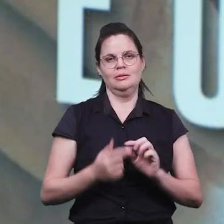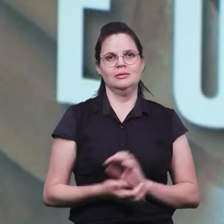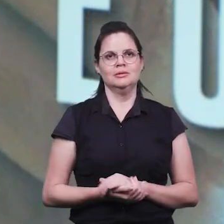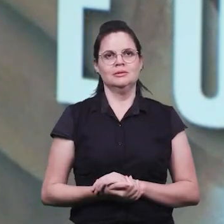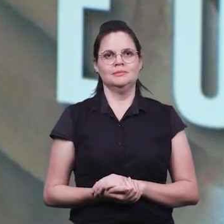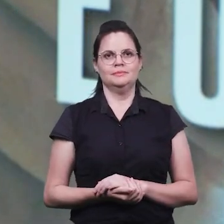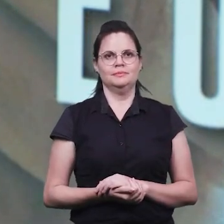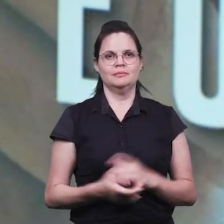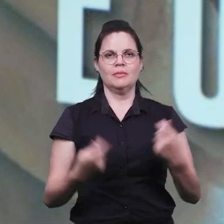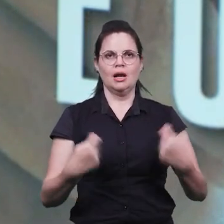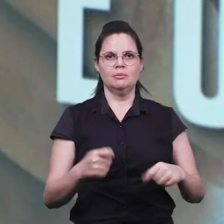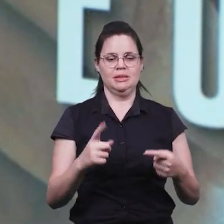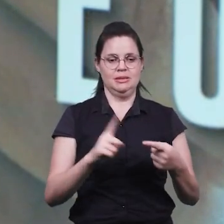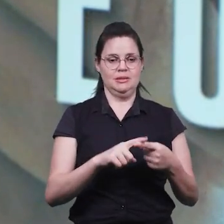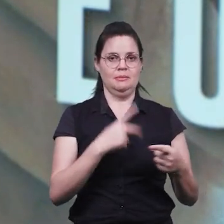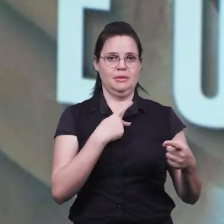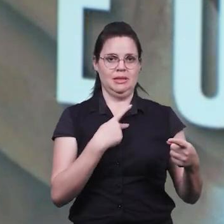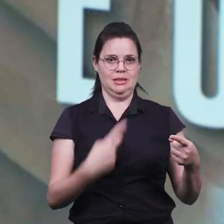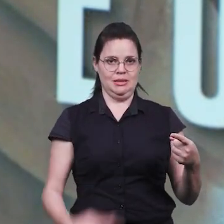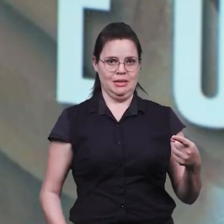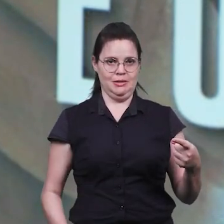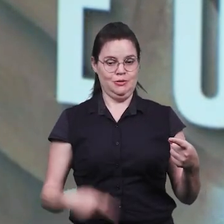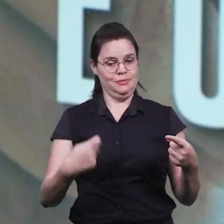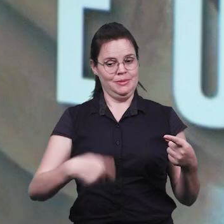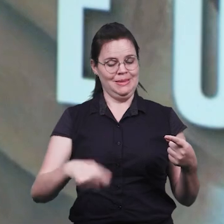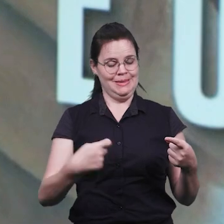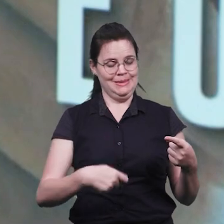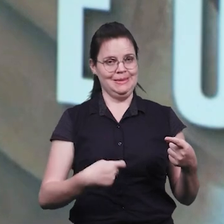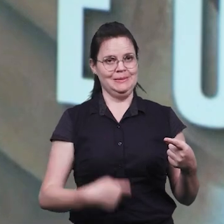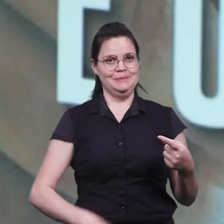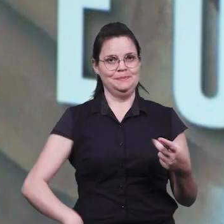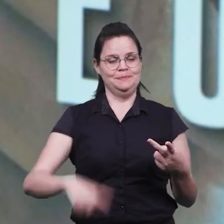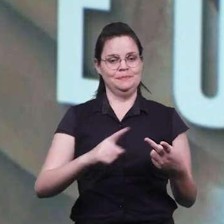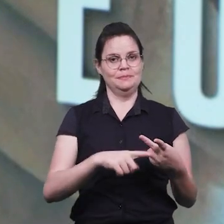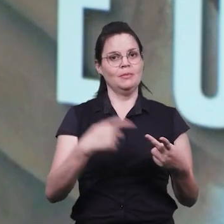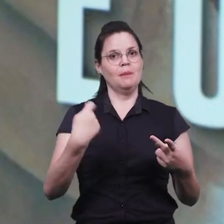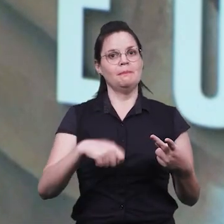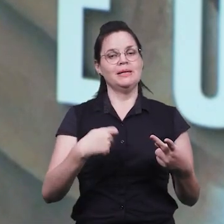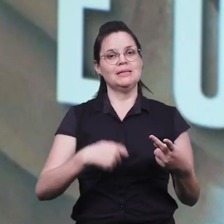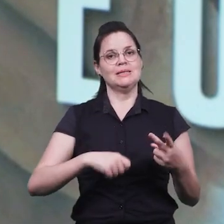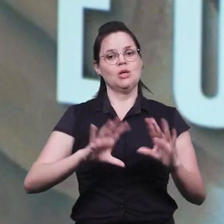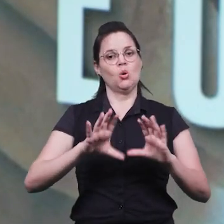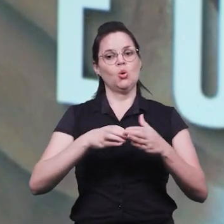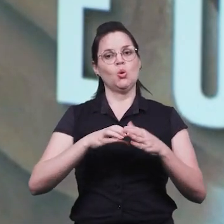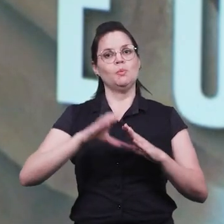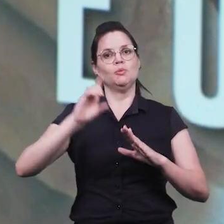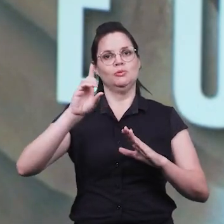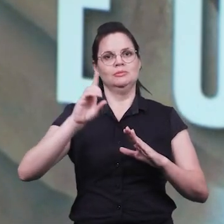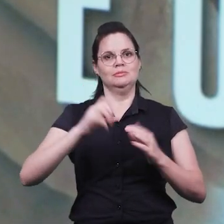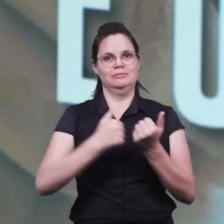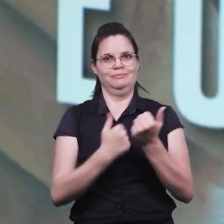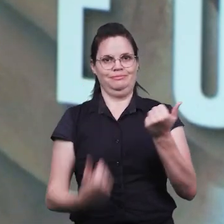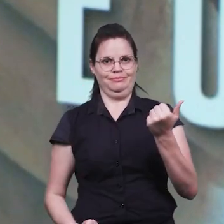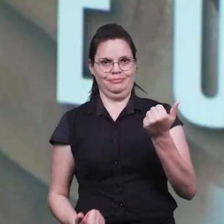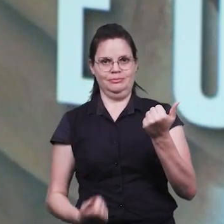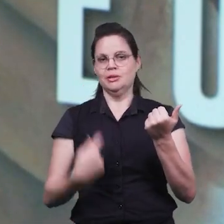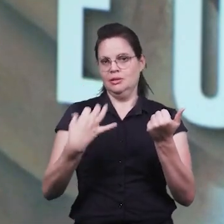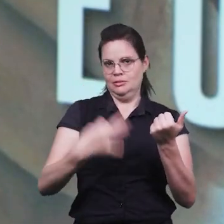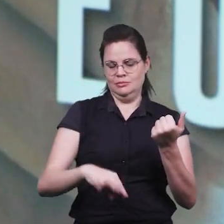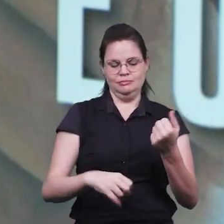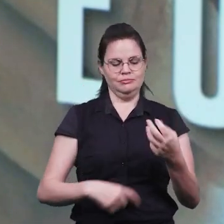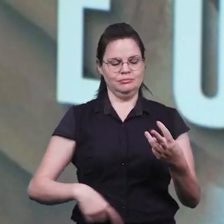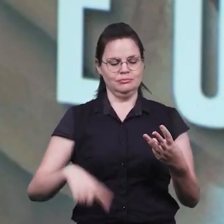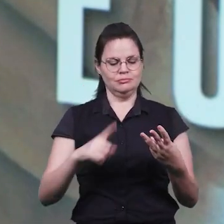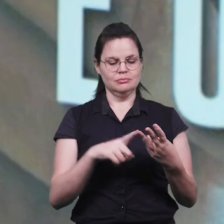ela tem que ter um presidente, ela tem que ter uma diretoria, não é verdade?